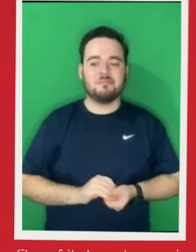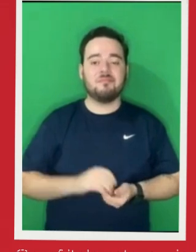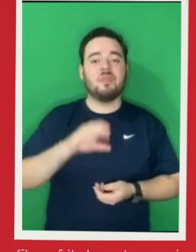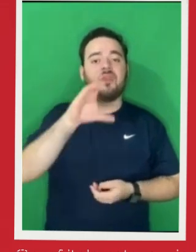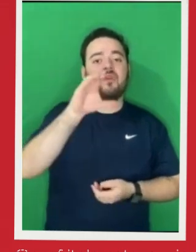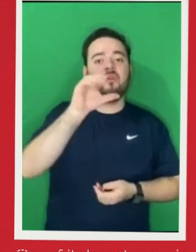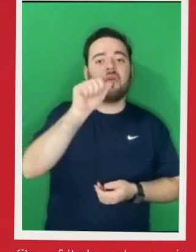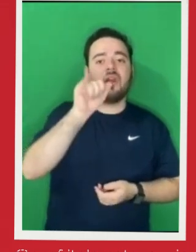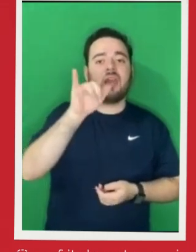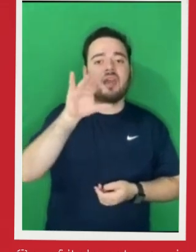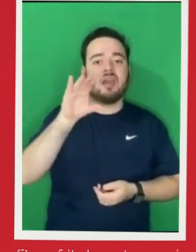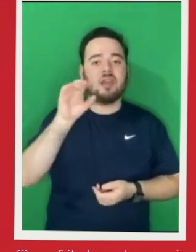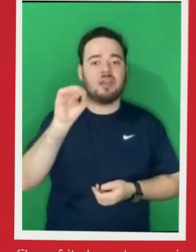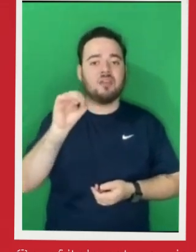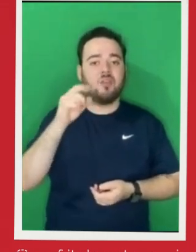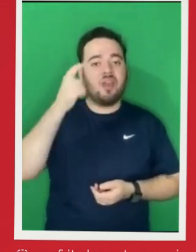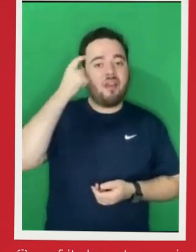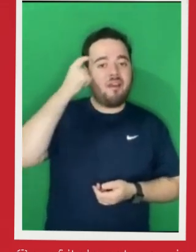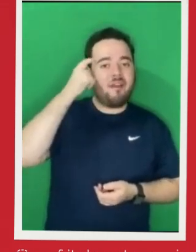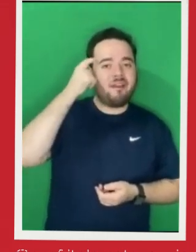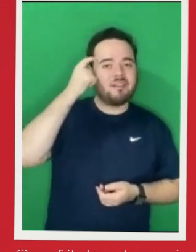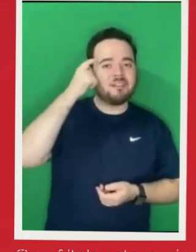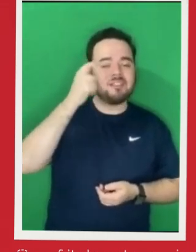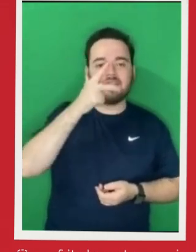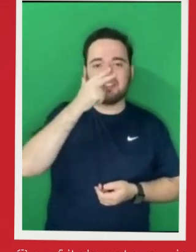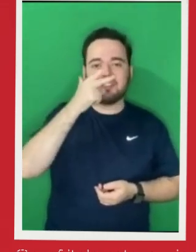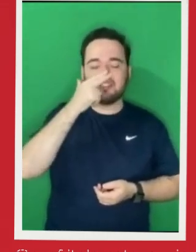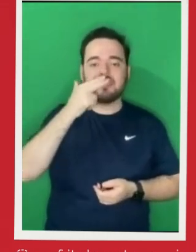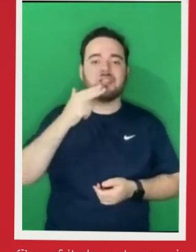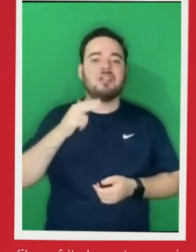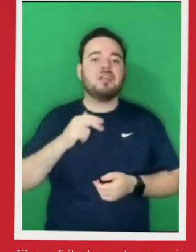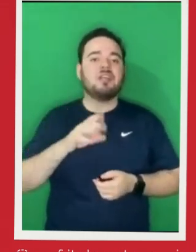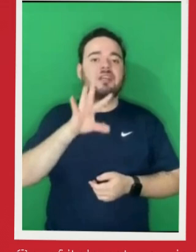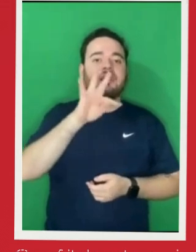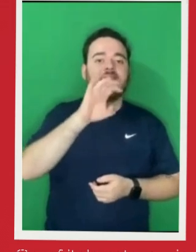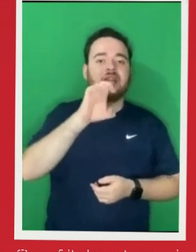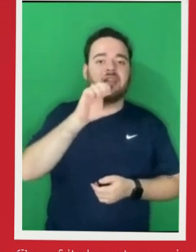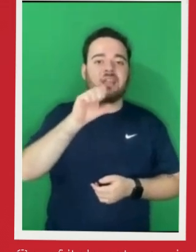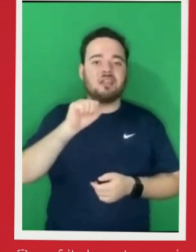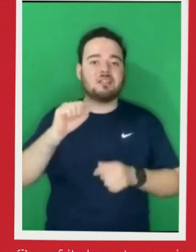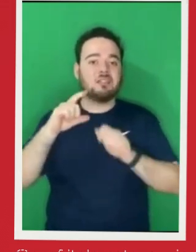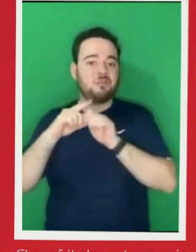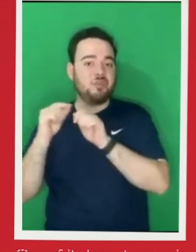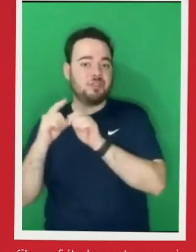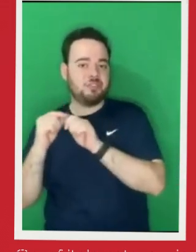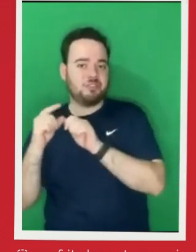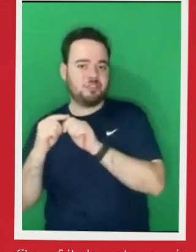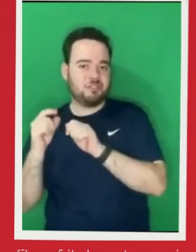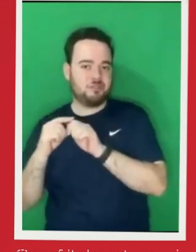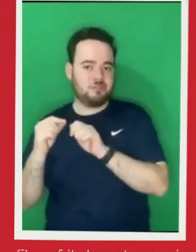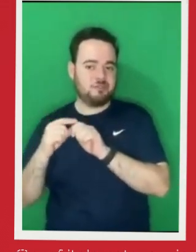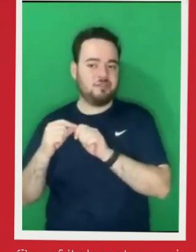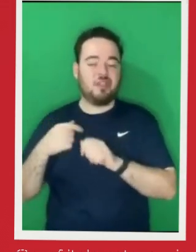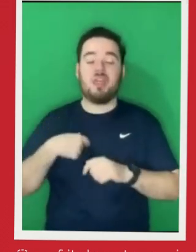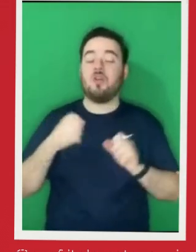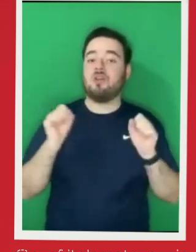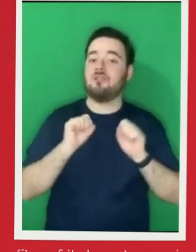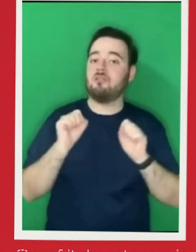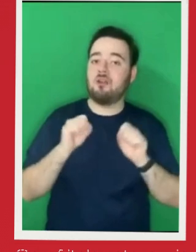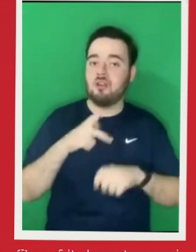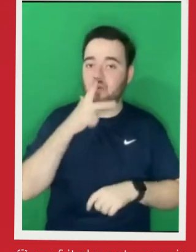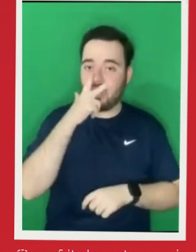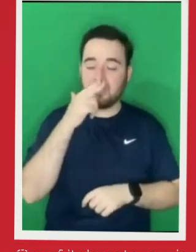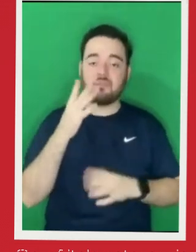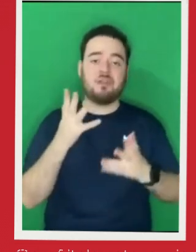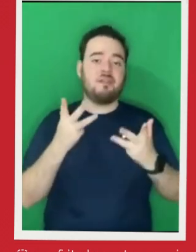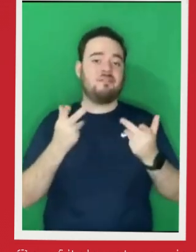O Caio Vinícius, o que acha da ideia da escrita de uma tese por artigos, que escreve que é melhor dessa maneira? Eu adoro. E eu acho que super